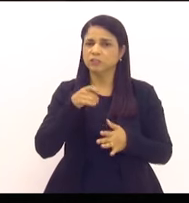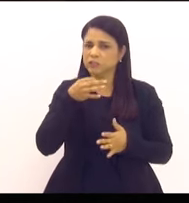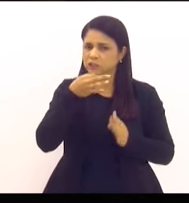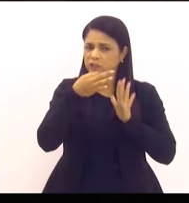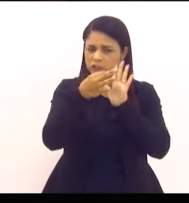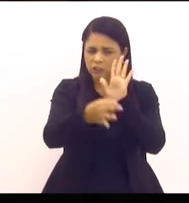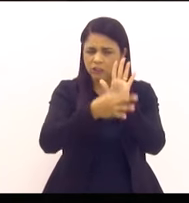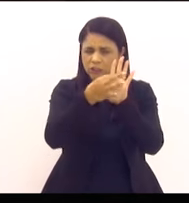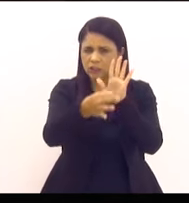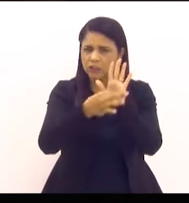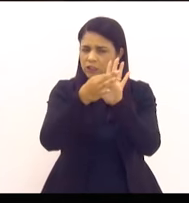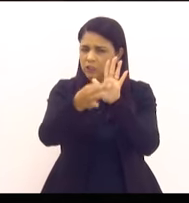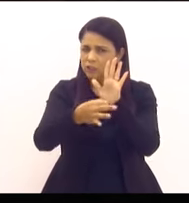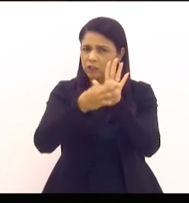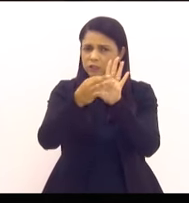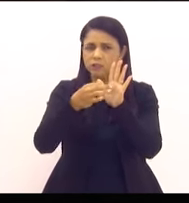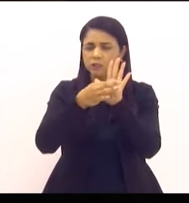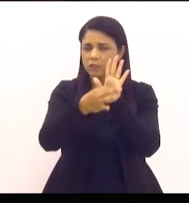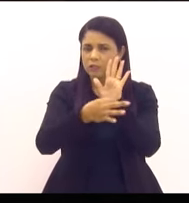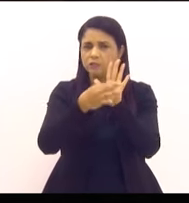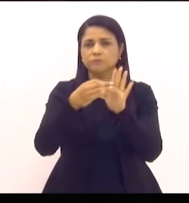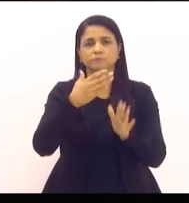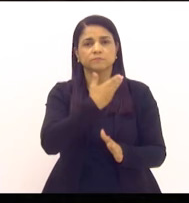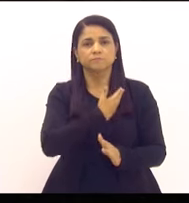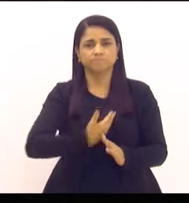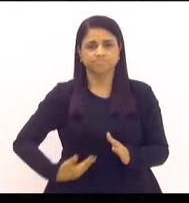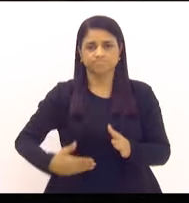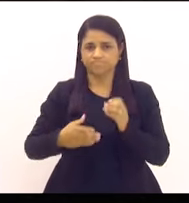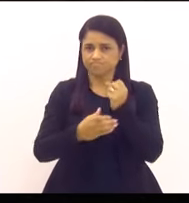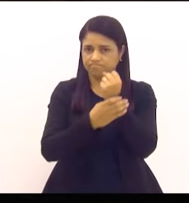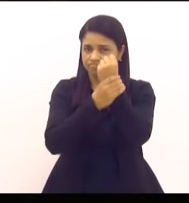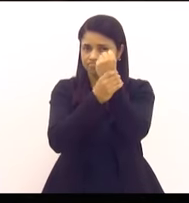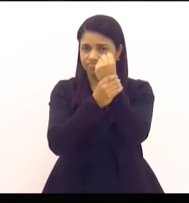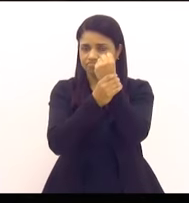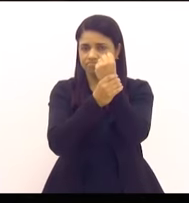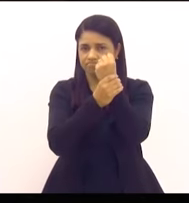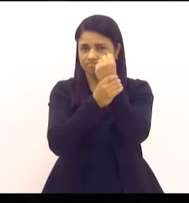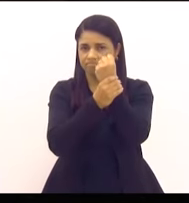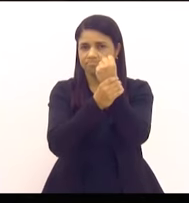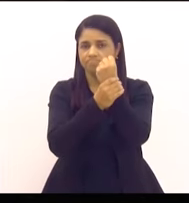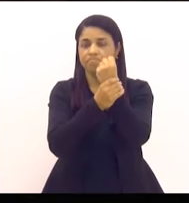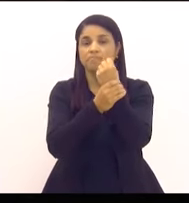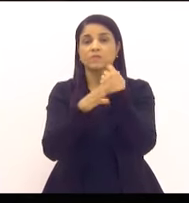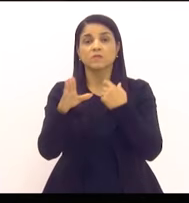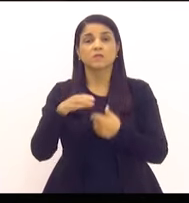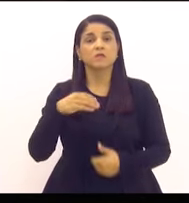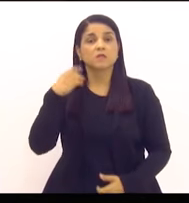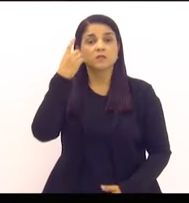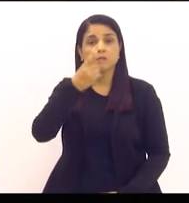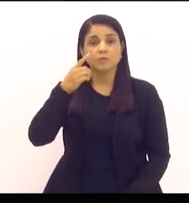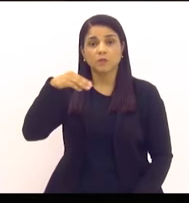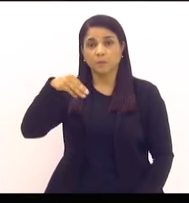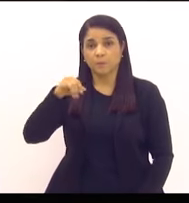críticas à segurança pública do governo, deputado Carlos Mink